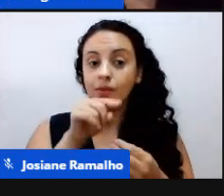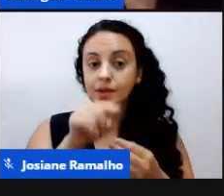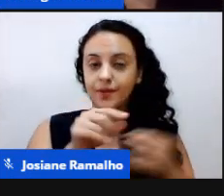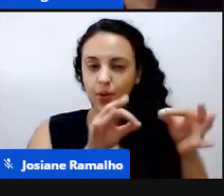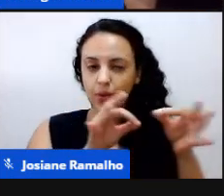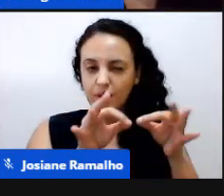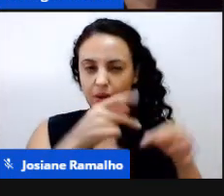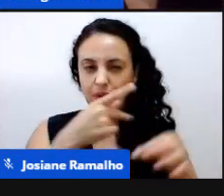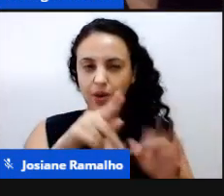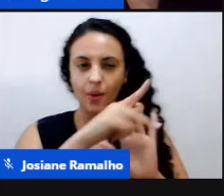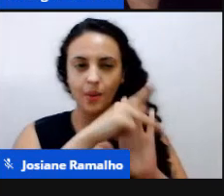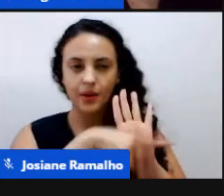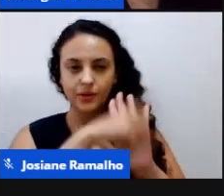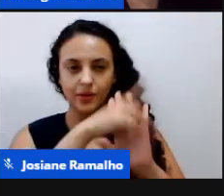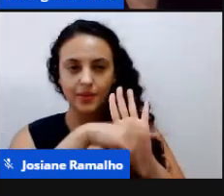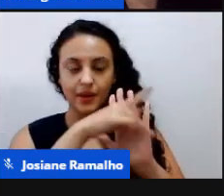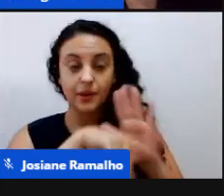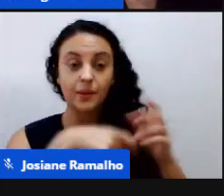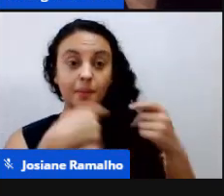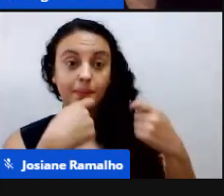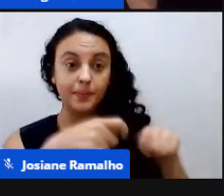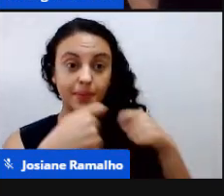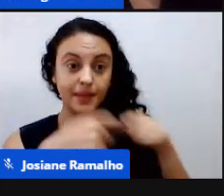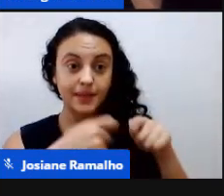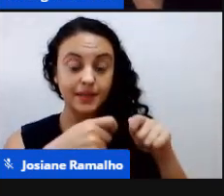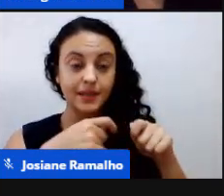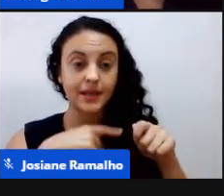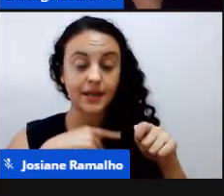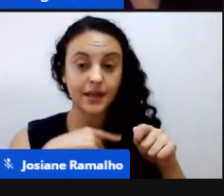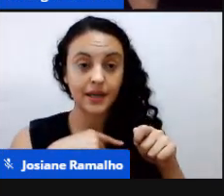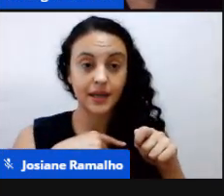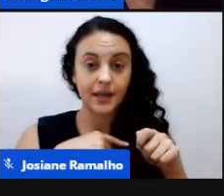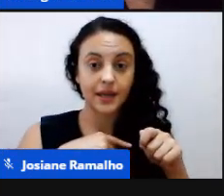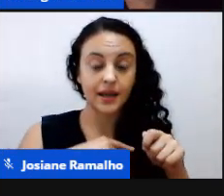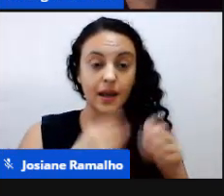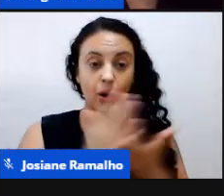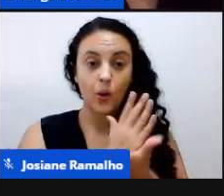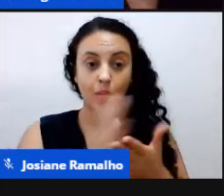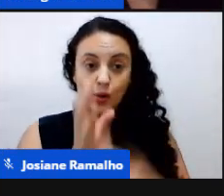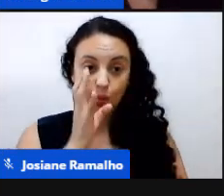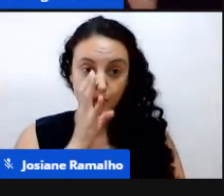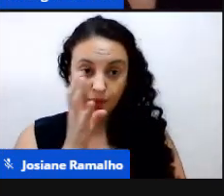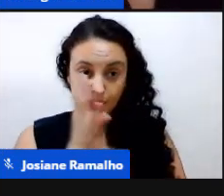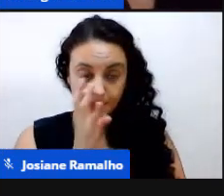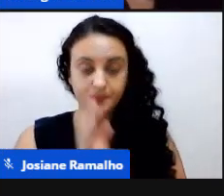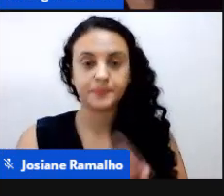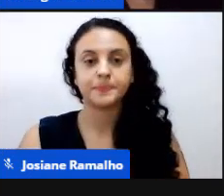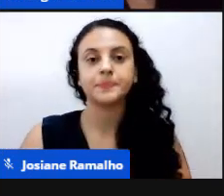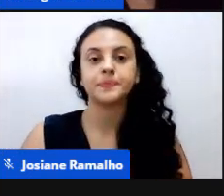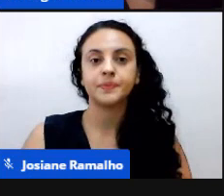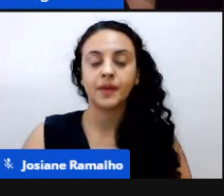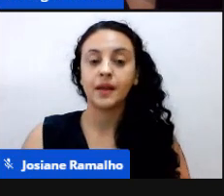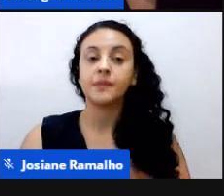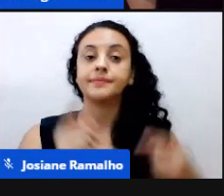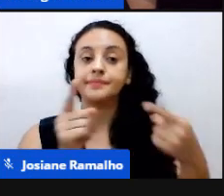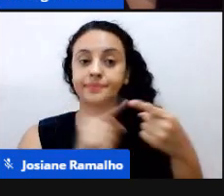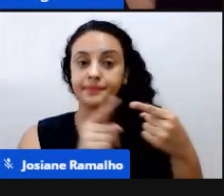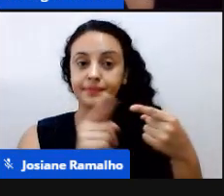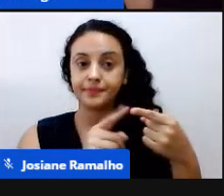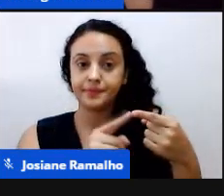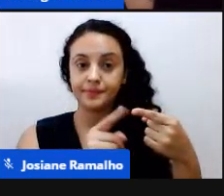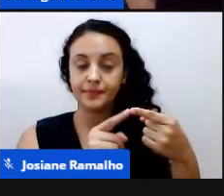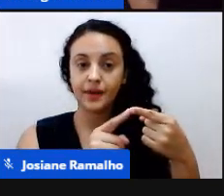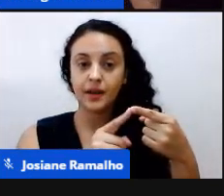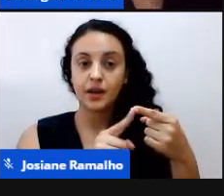ter alguns pontos norteadores. O que seriam esses pontos norteadores? Seria, primeiramente,